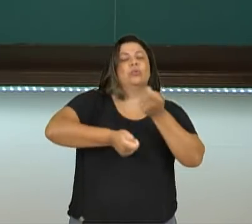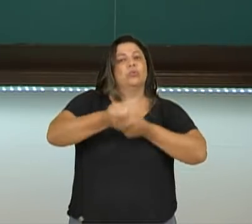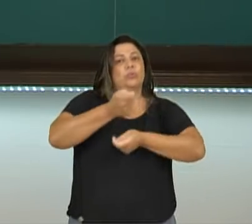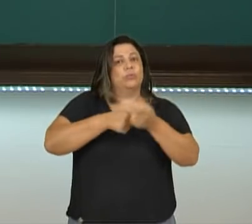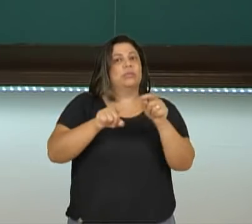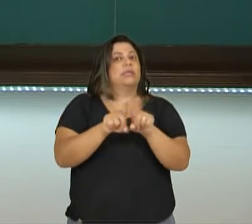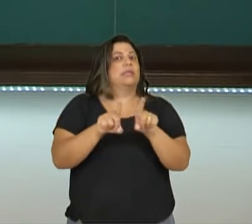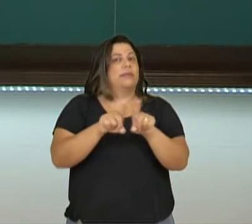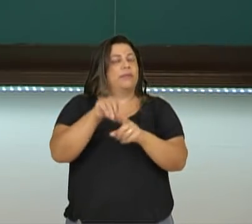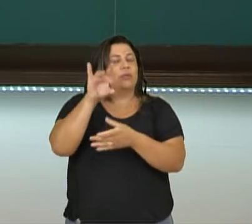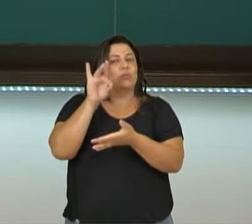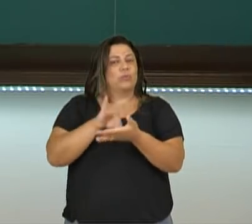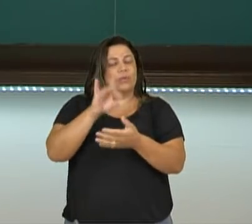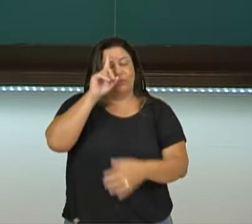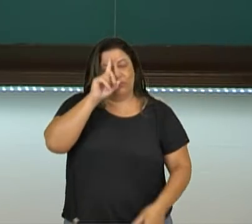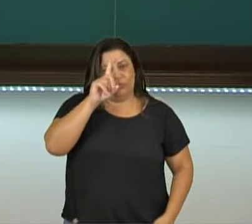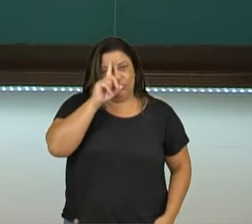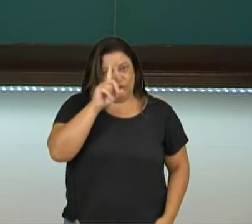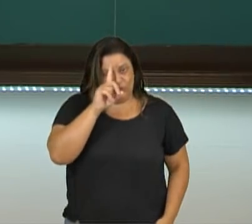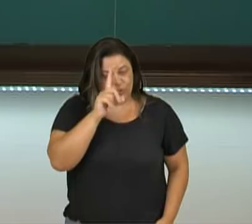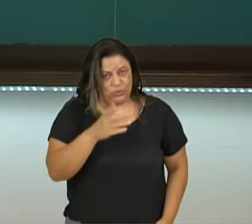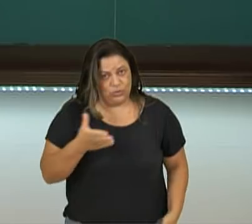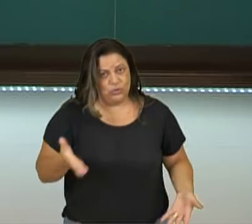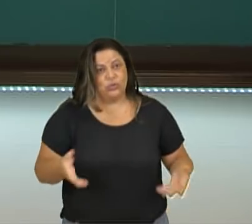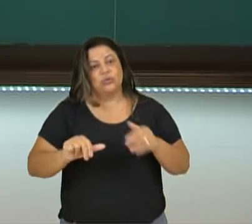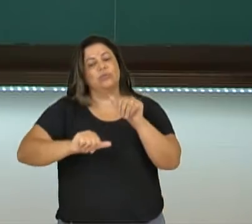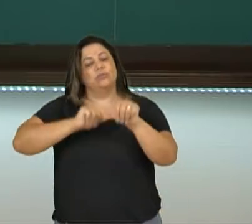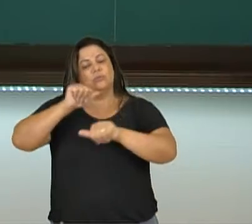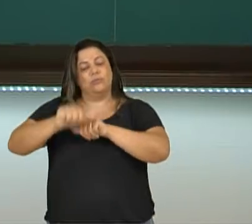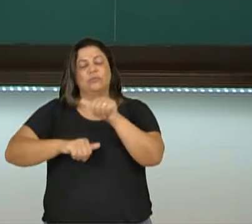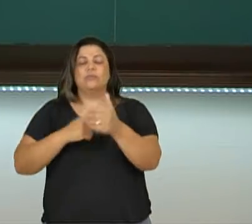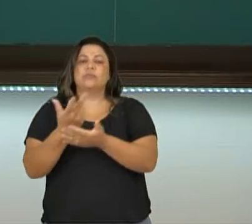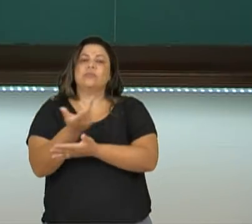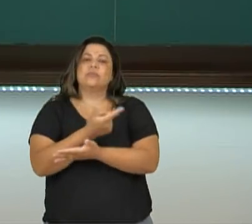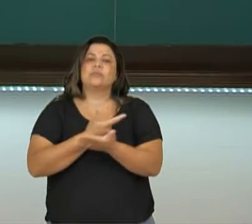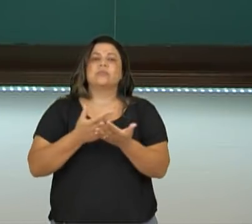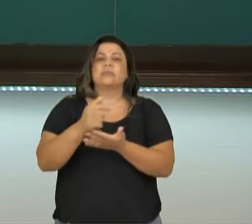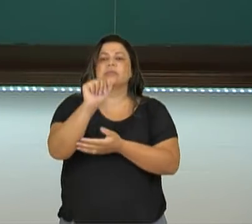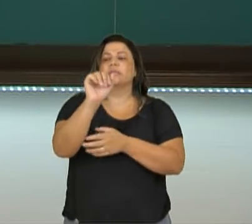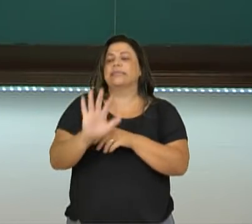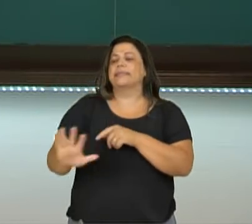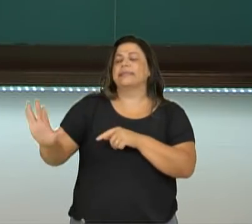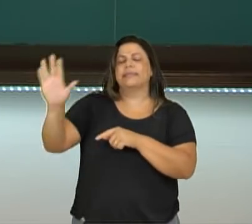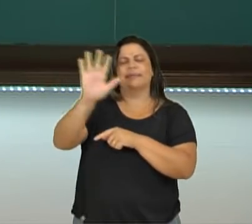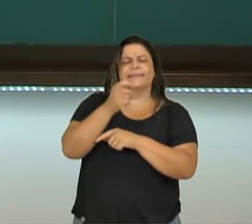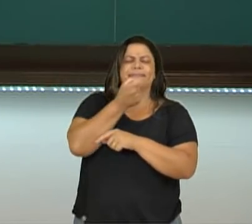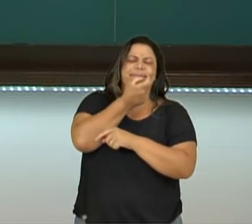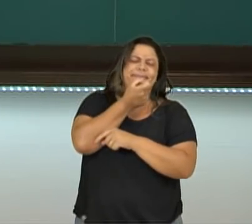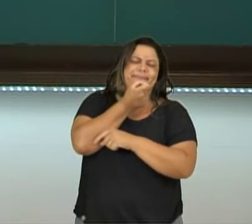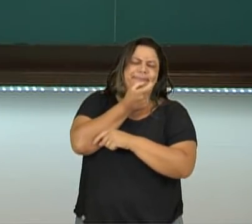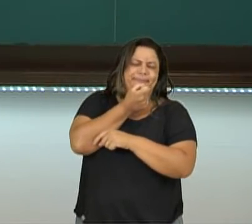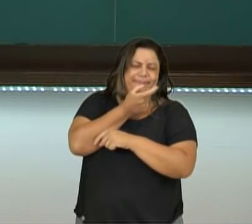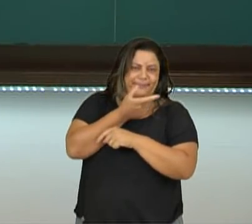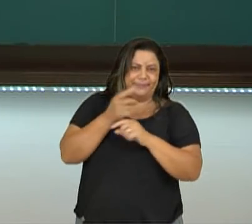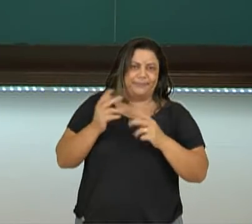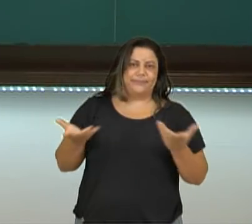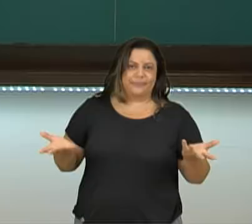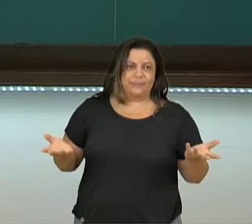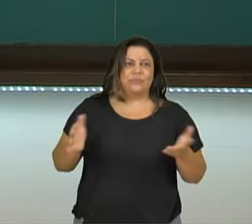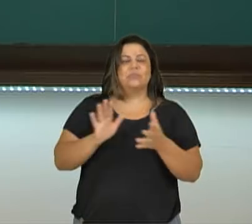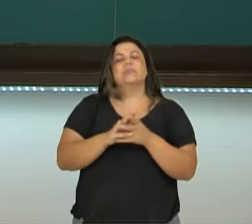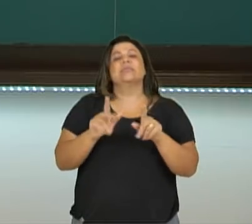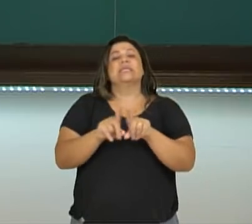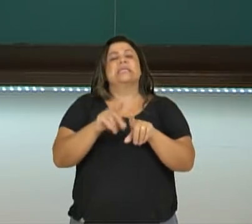de um fato cotidiano, né? E transforma ali num desenho, numa imagem, com muita sátira, com muito humor. Né? Sabemos